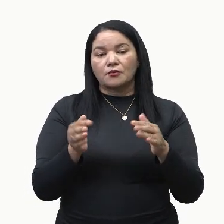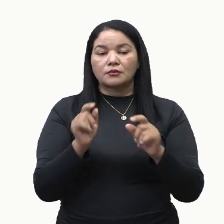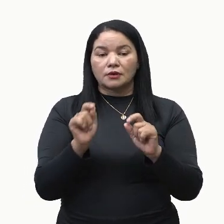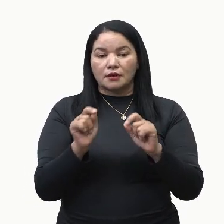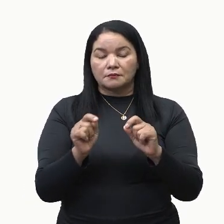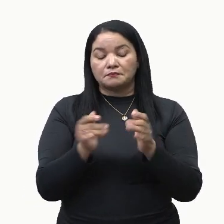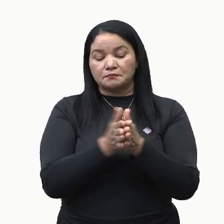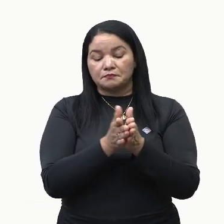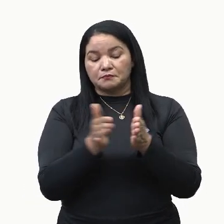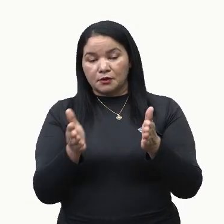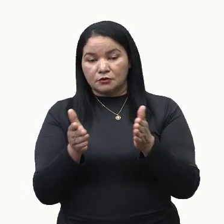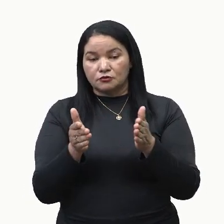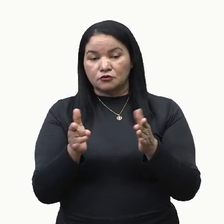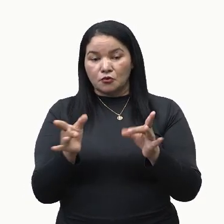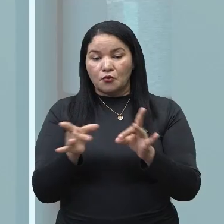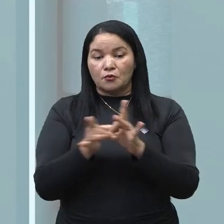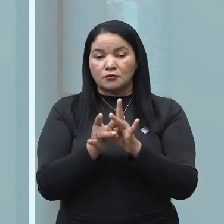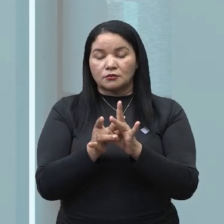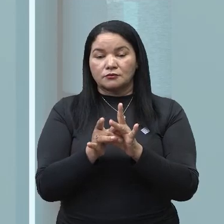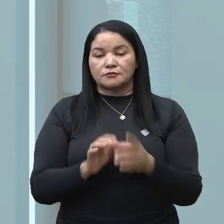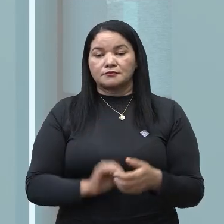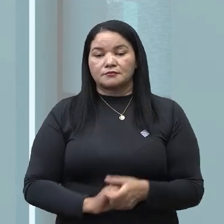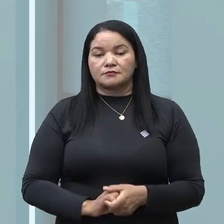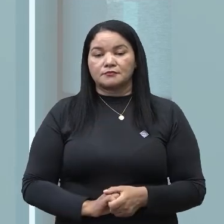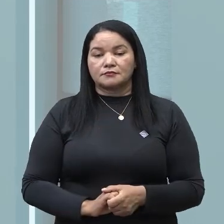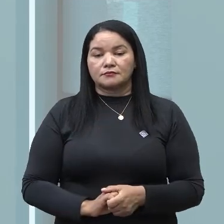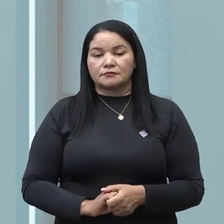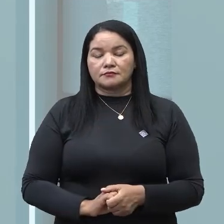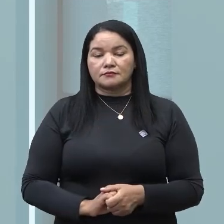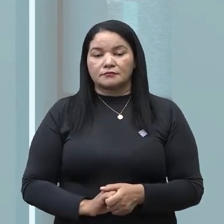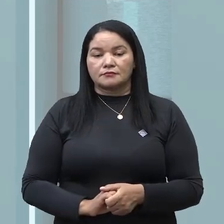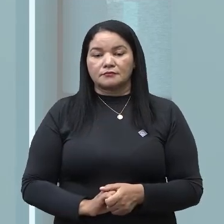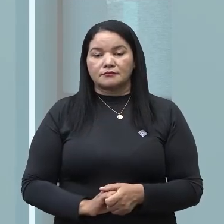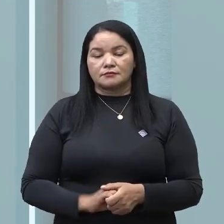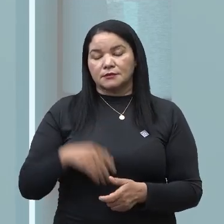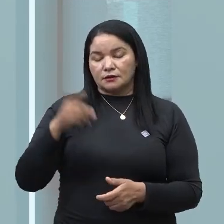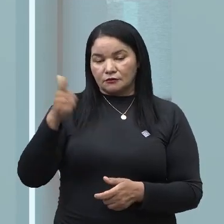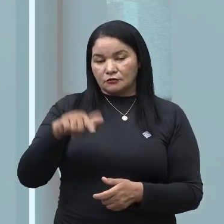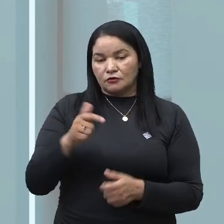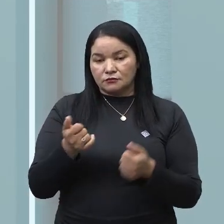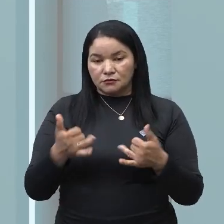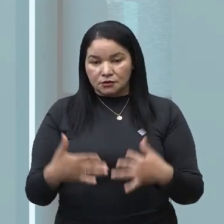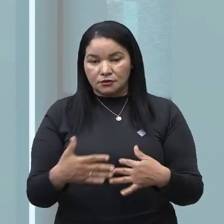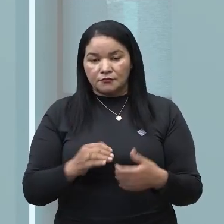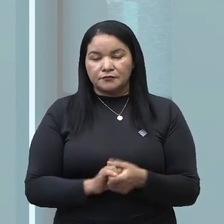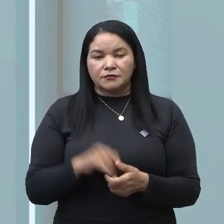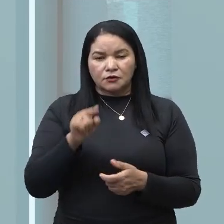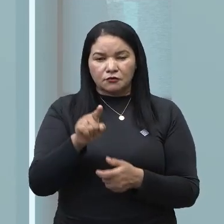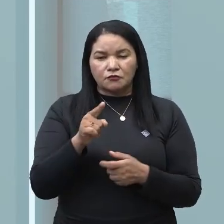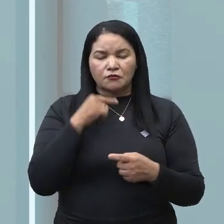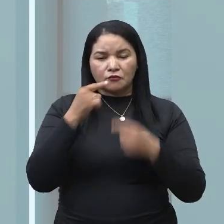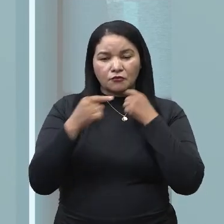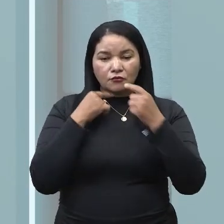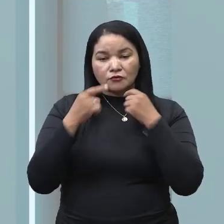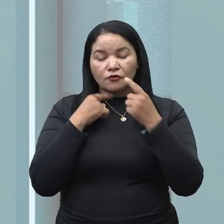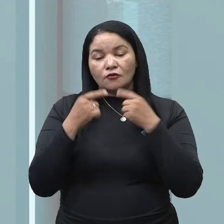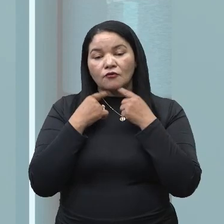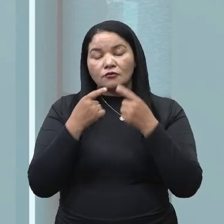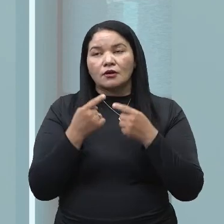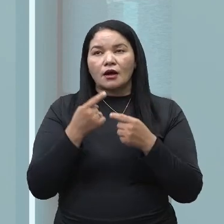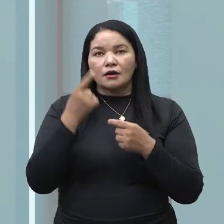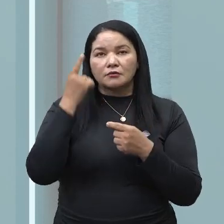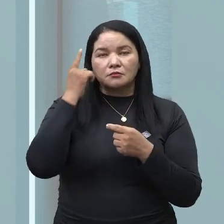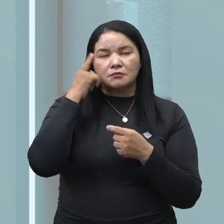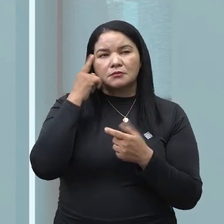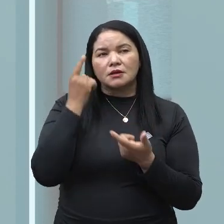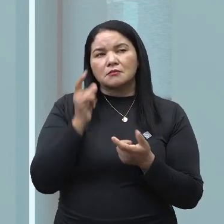comigo. Período simples, o nome já diz, né? Quando você tiver dúvida de qualquer termo, você vai na palavra